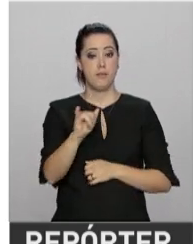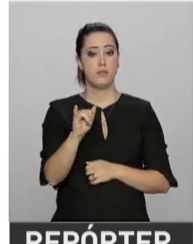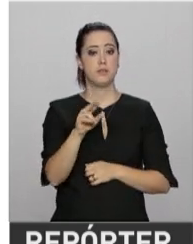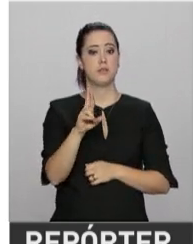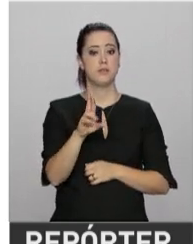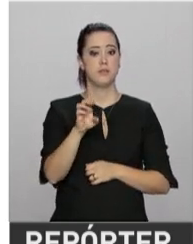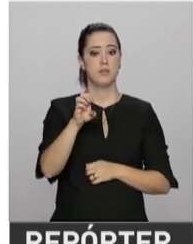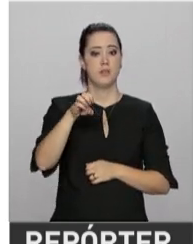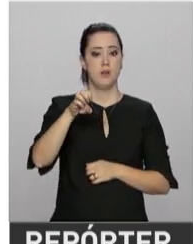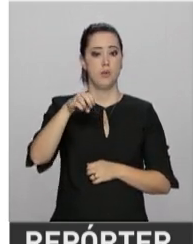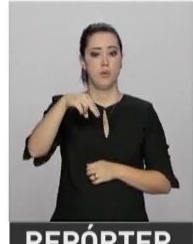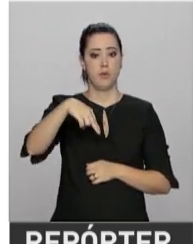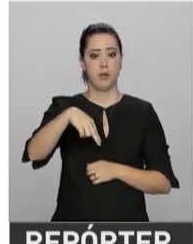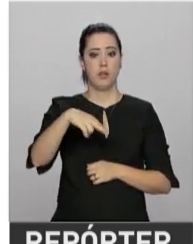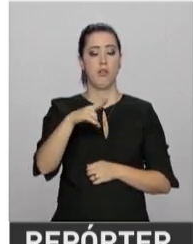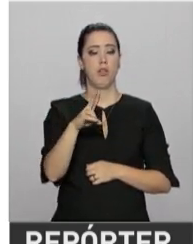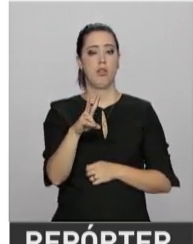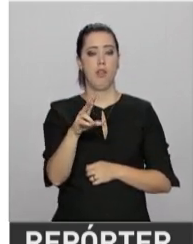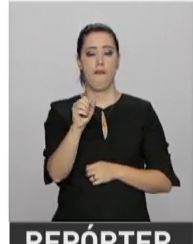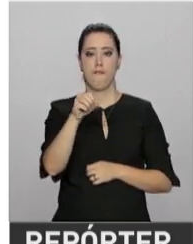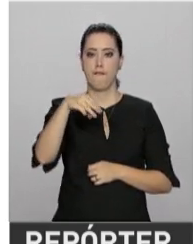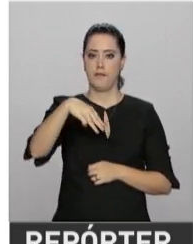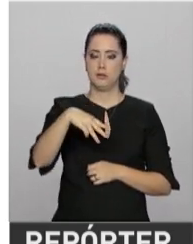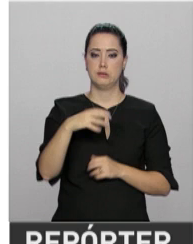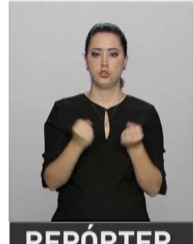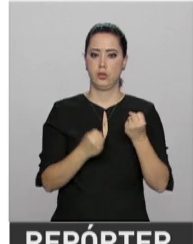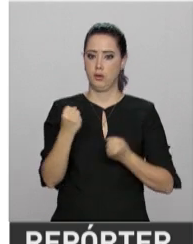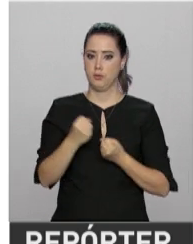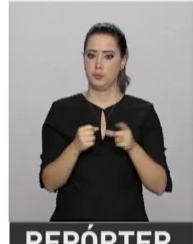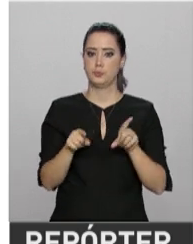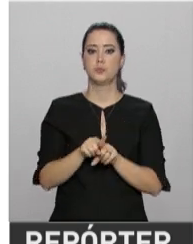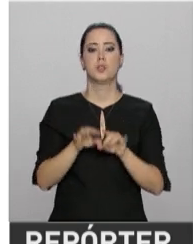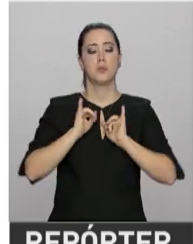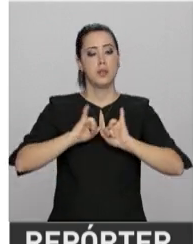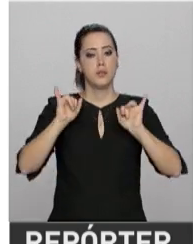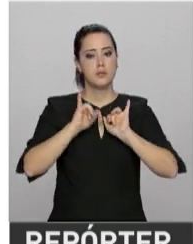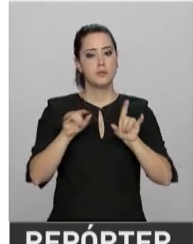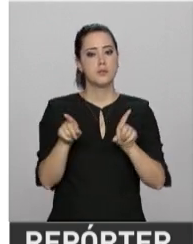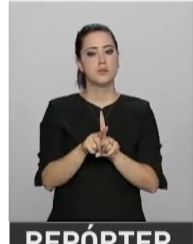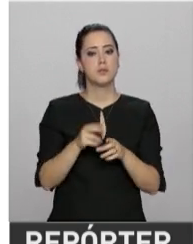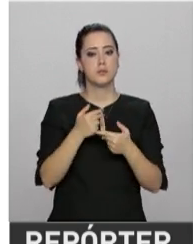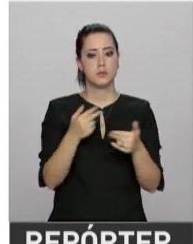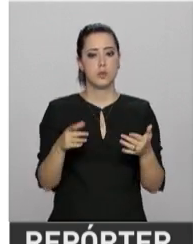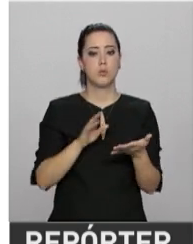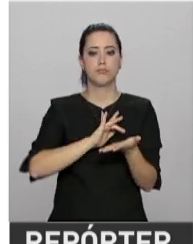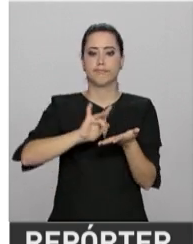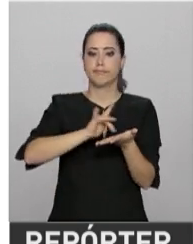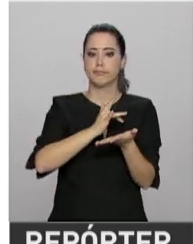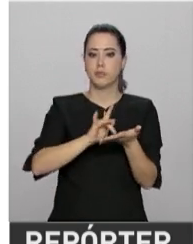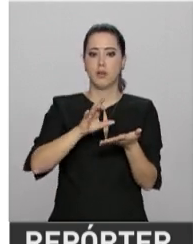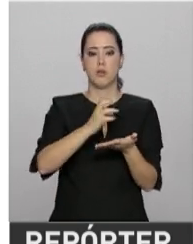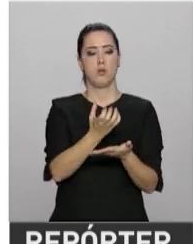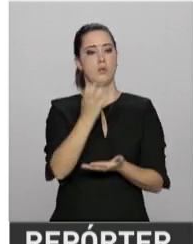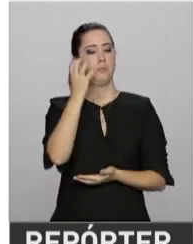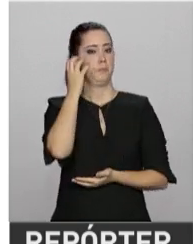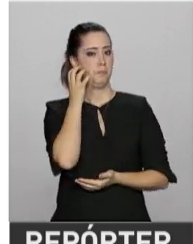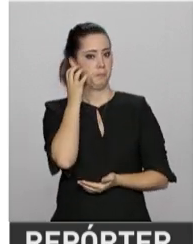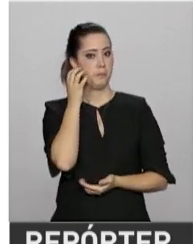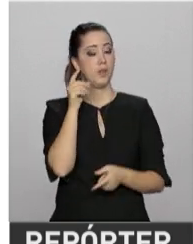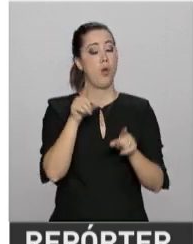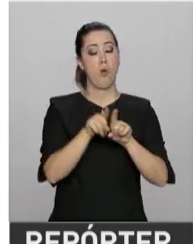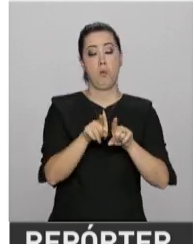renavam de veículos além disso a partir deste ano será possível utilizar dispositivos móveis como tablets e smartphones